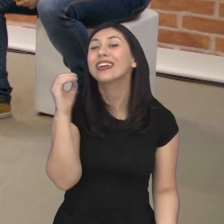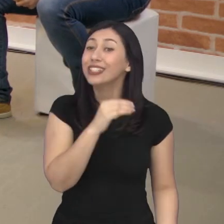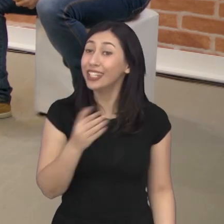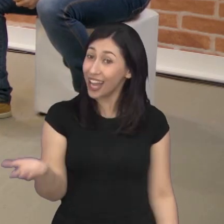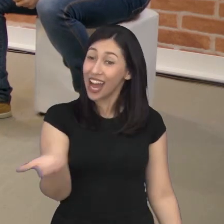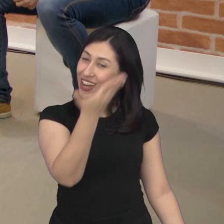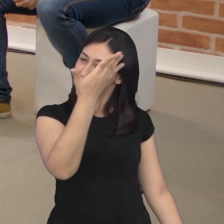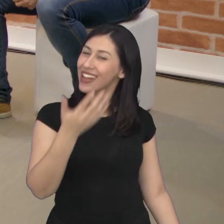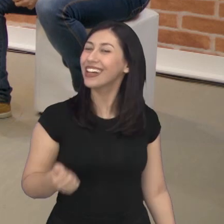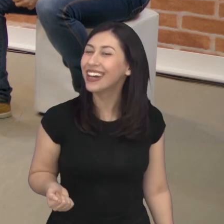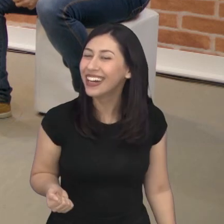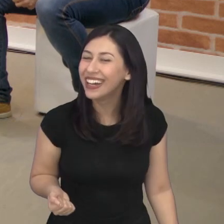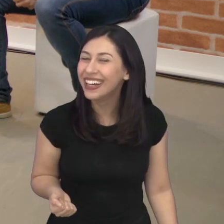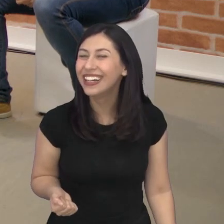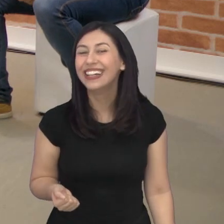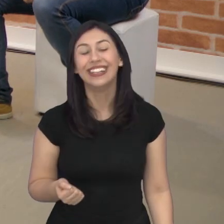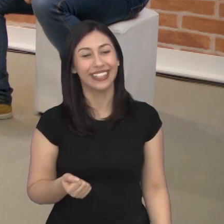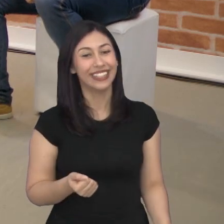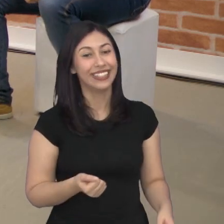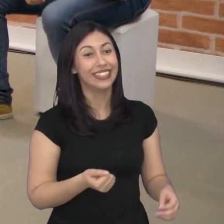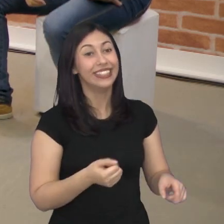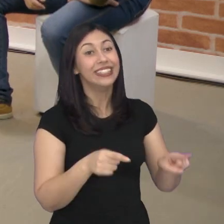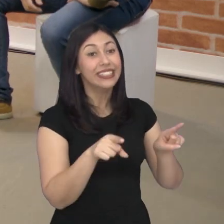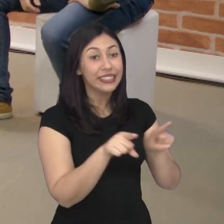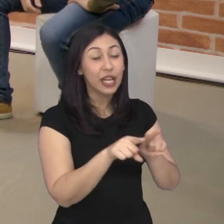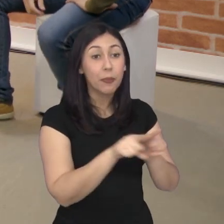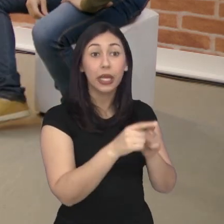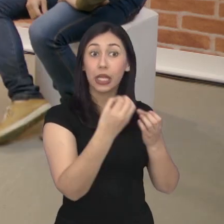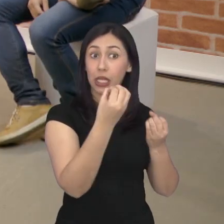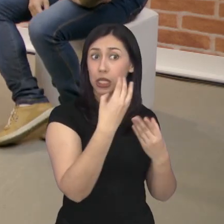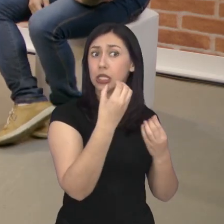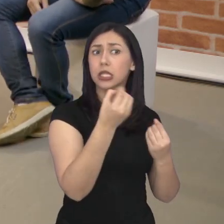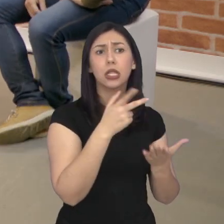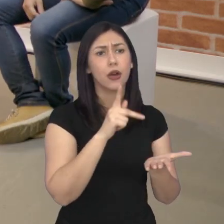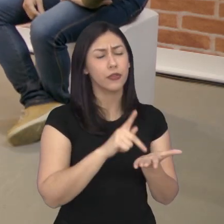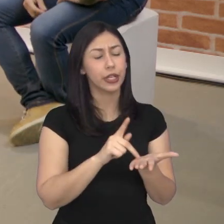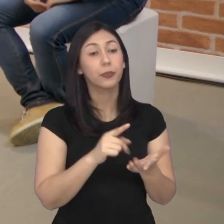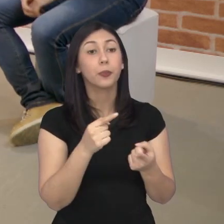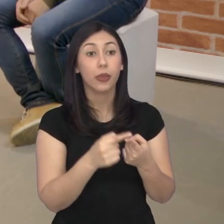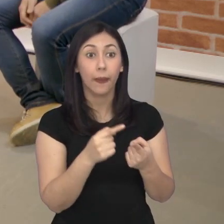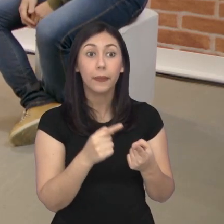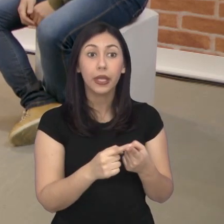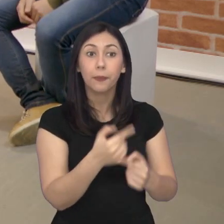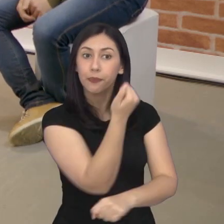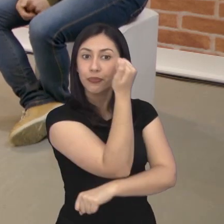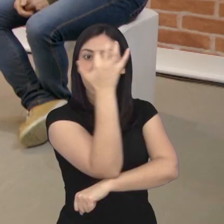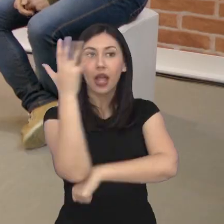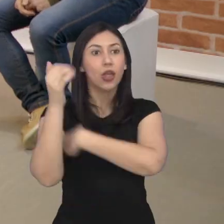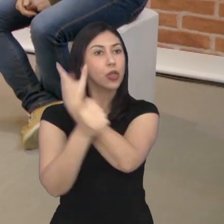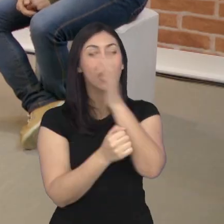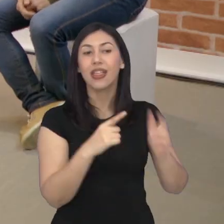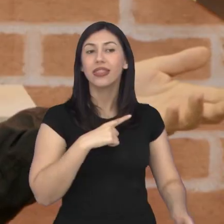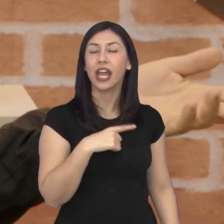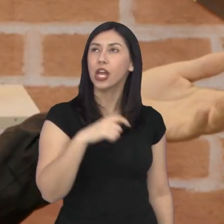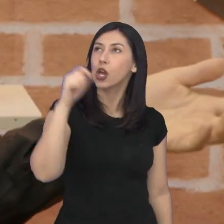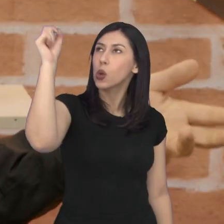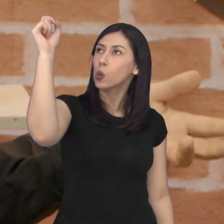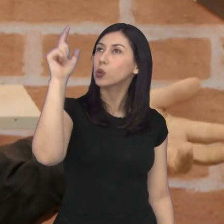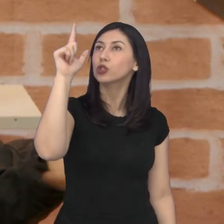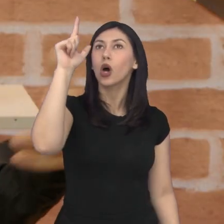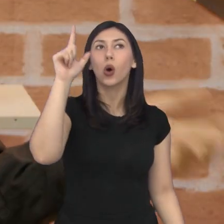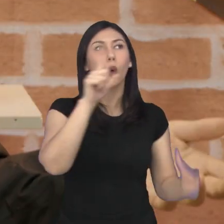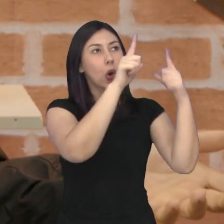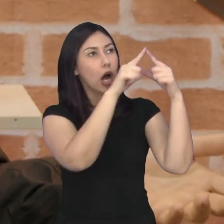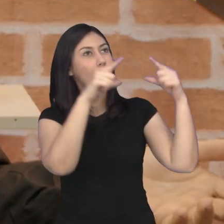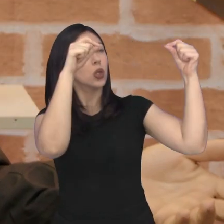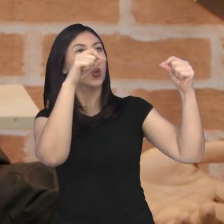pra ir, né? Agora dá. A lava sabe que ela tem um grande ensinamento para nós, né? Que Qual? na natureza, como tem a lua e o sol, a